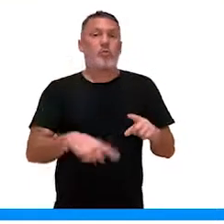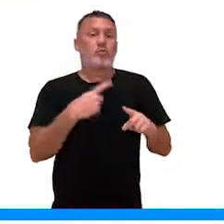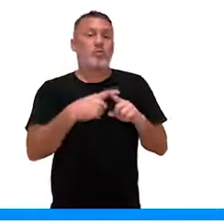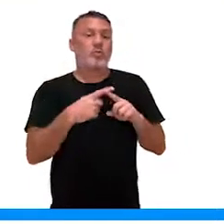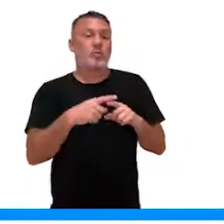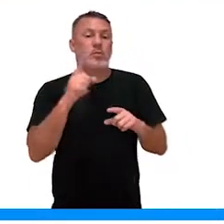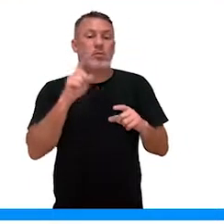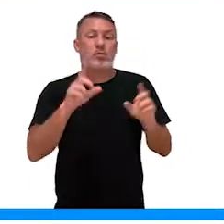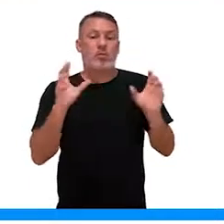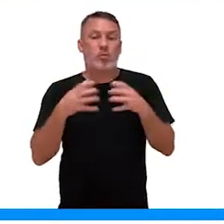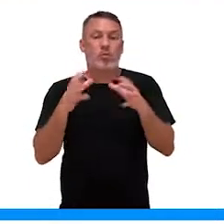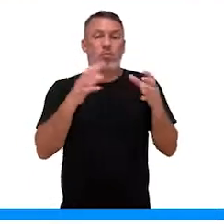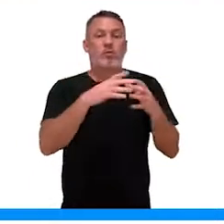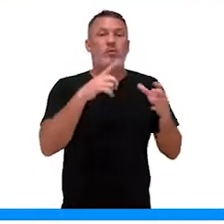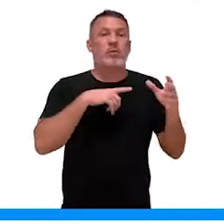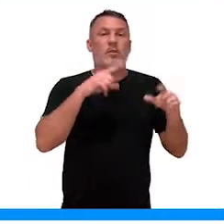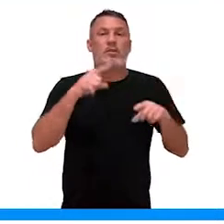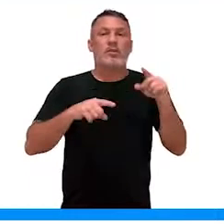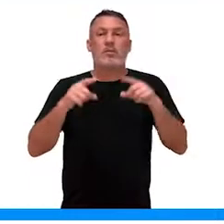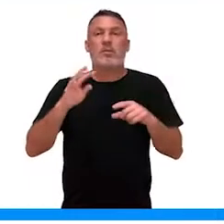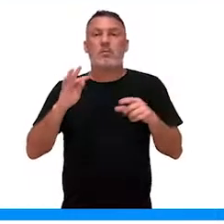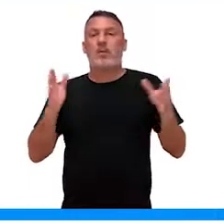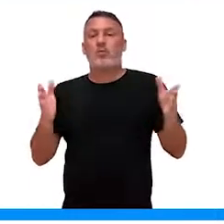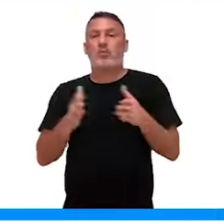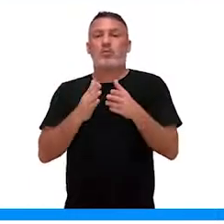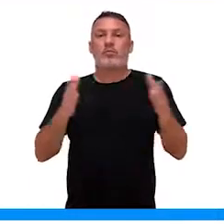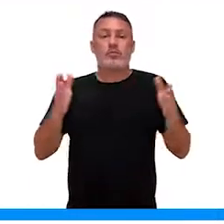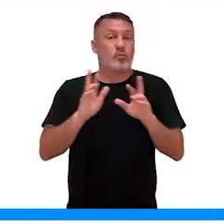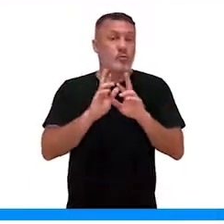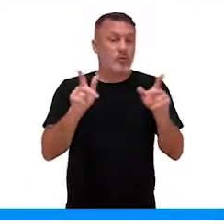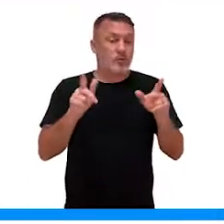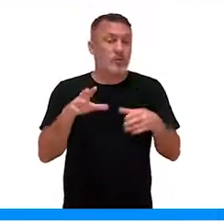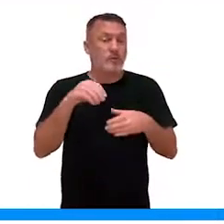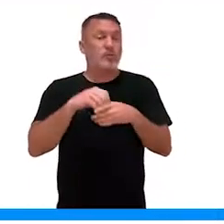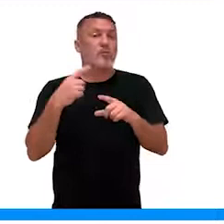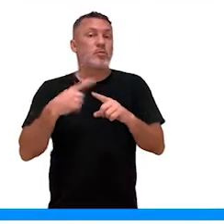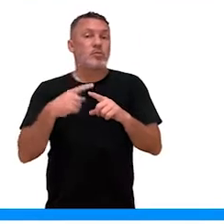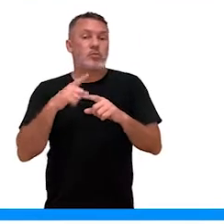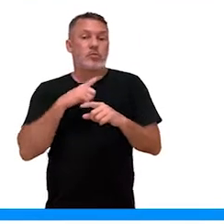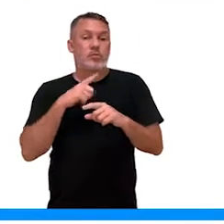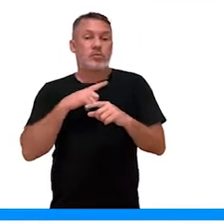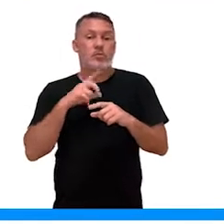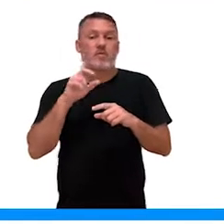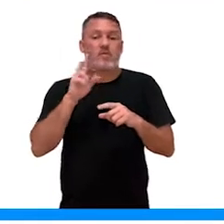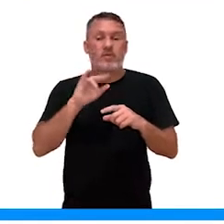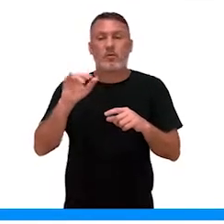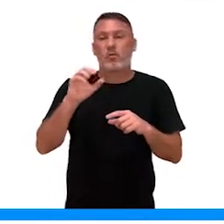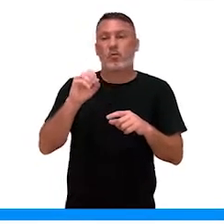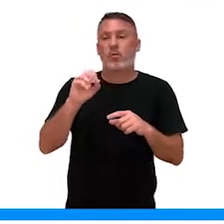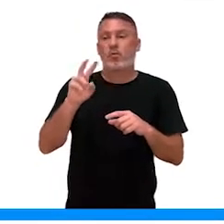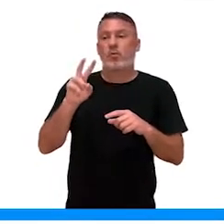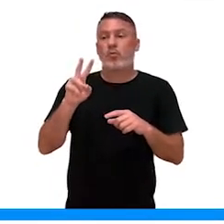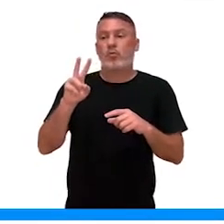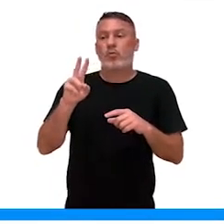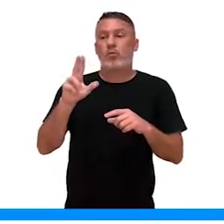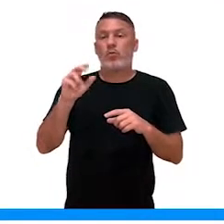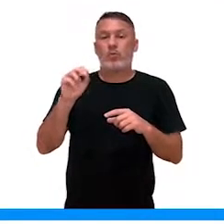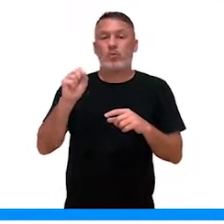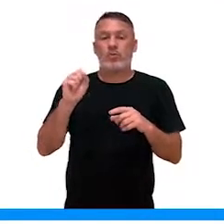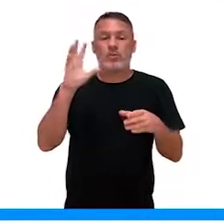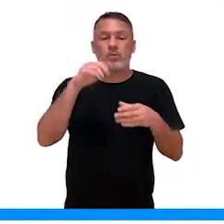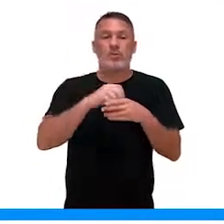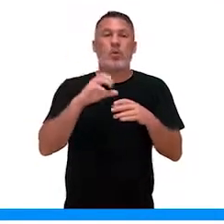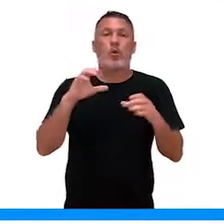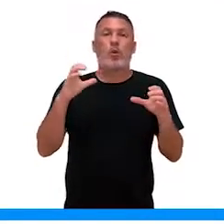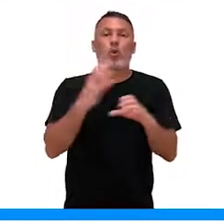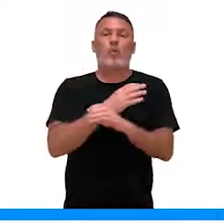blastômeros eles vão ter tamanhos diferentes. Isso vai acontecer em ovos que são telolécitos